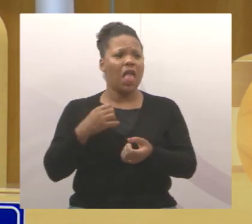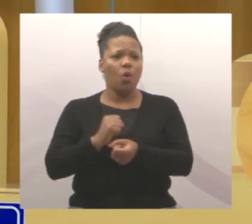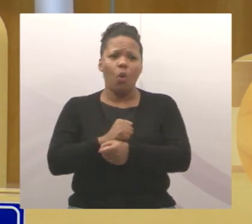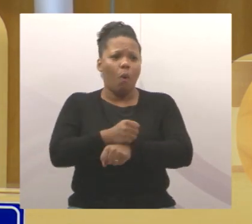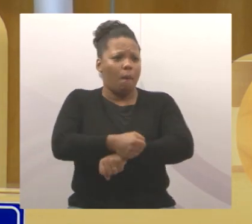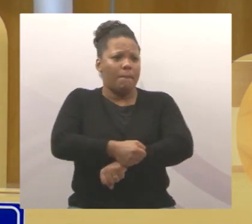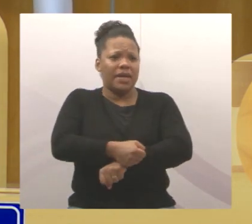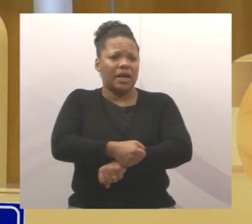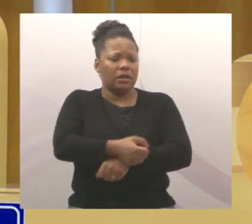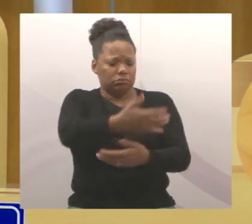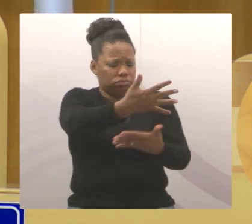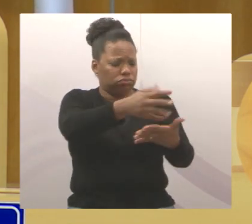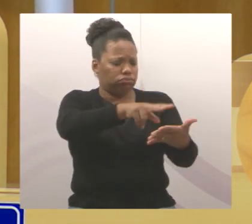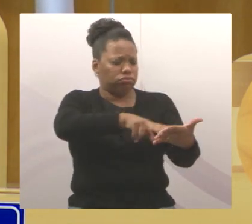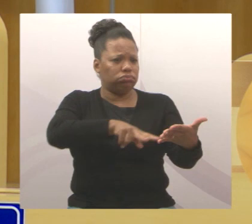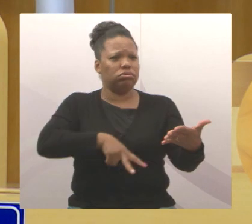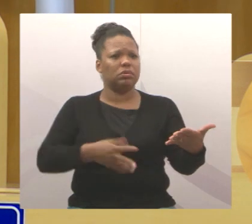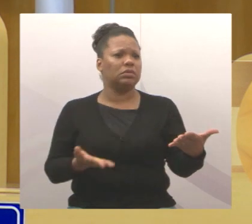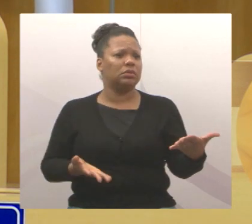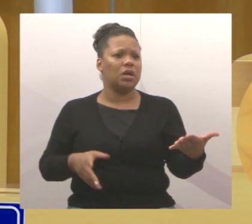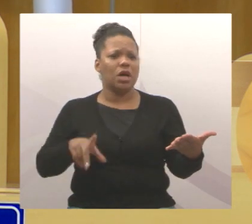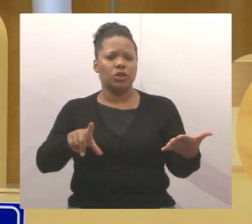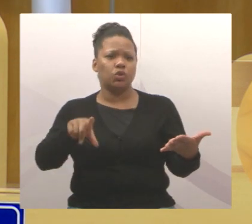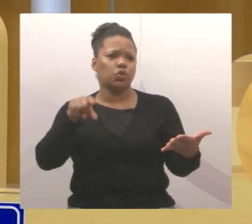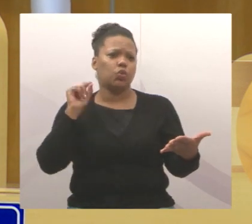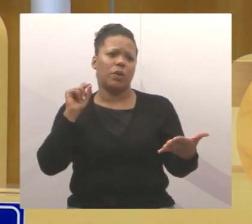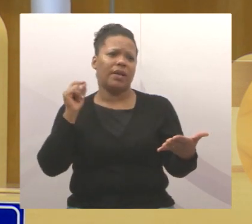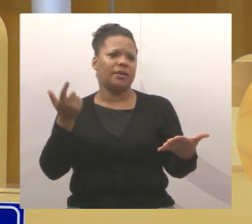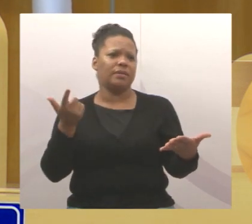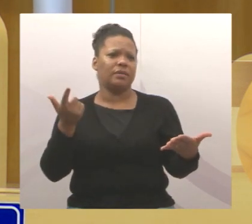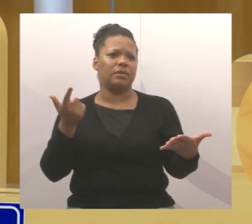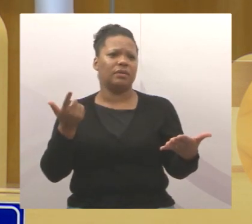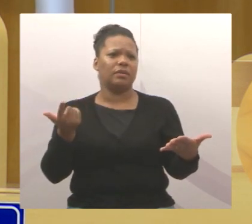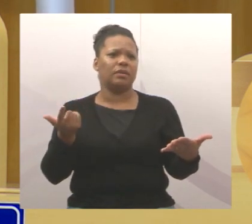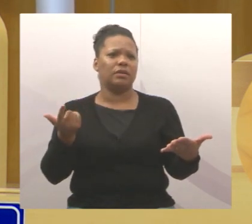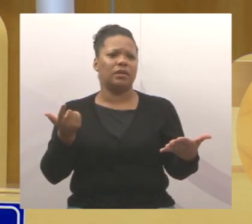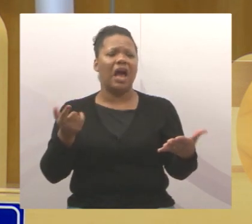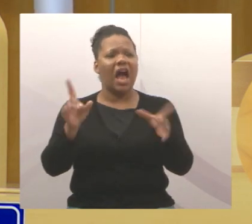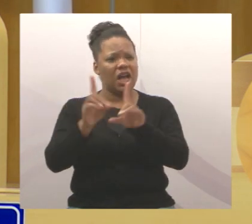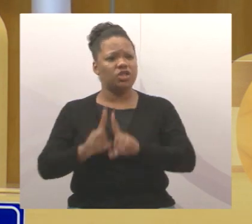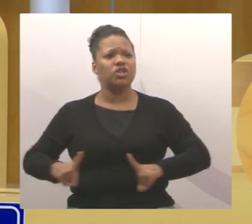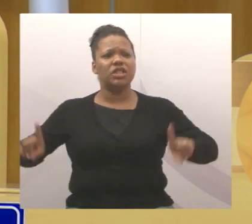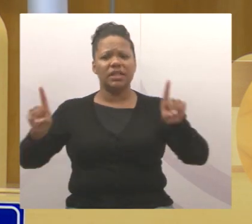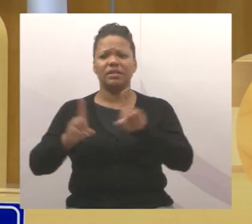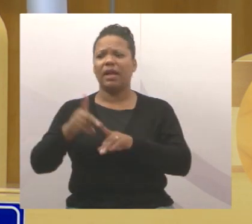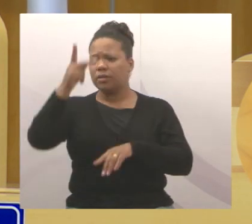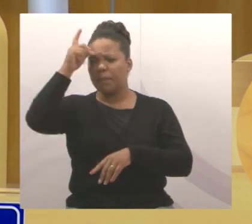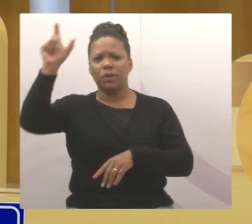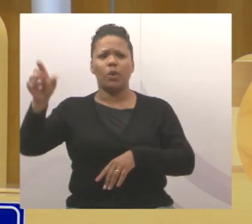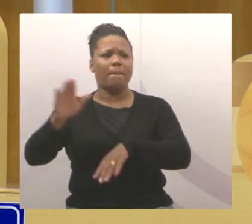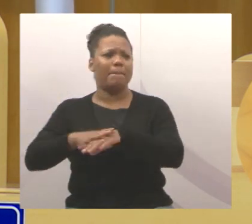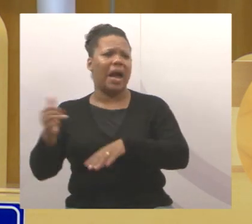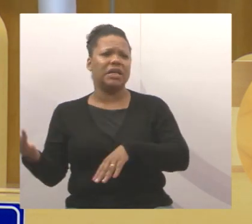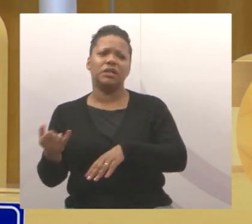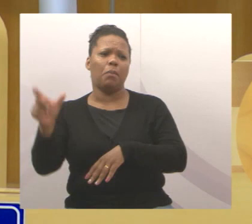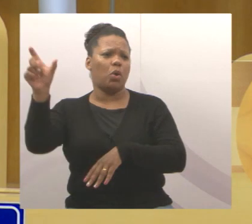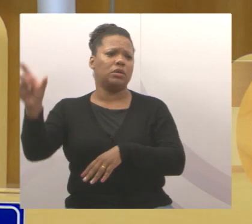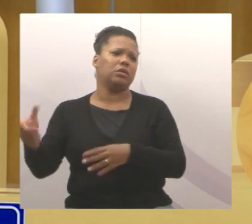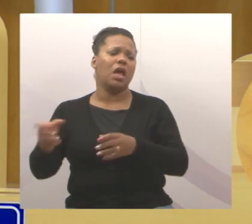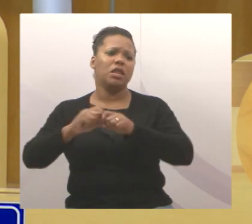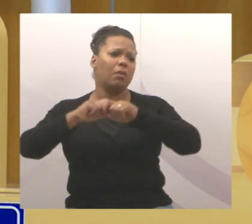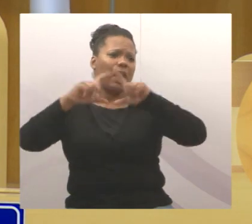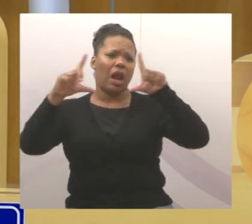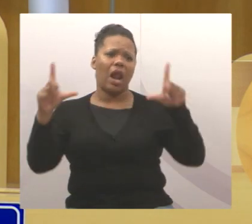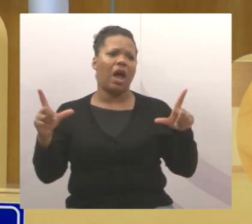neste caso concreto, optar pela prevalência da dignidade da pessoa humana. Deixo aqui claro